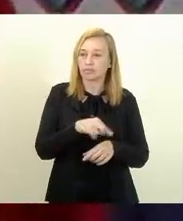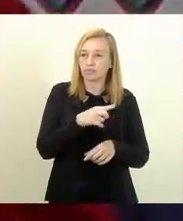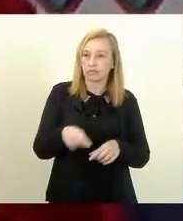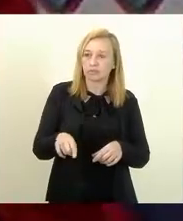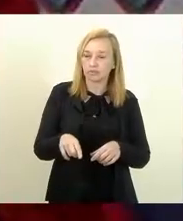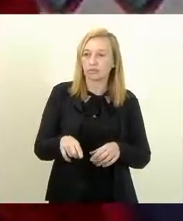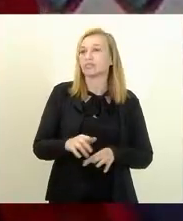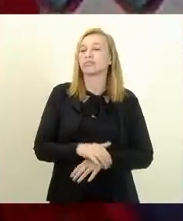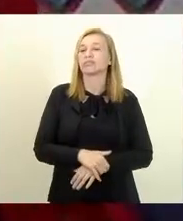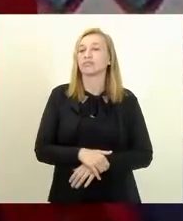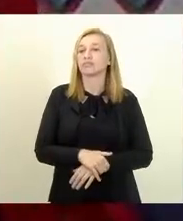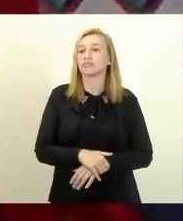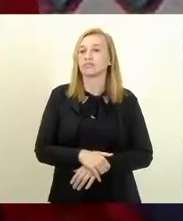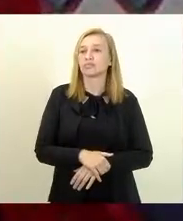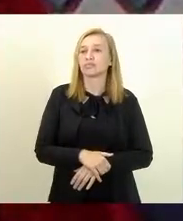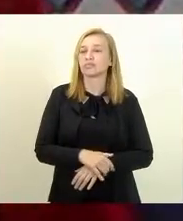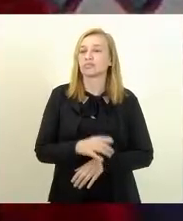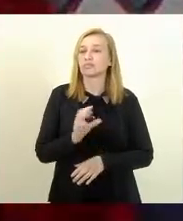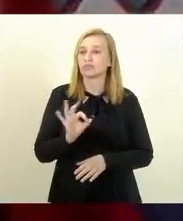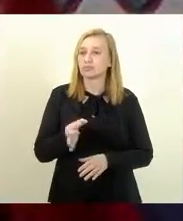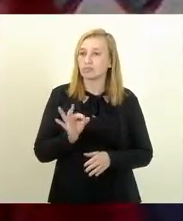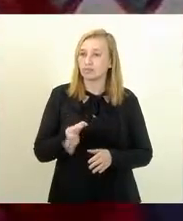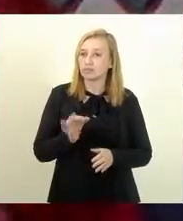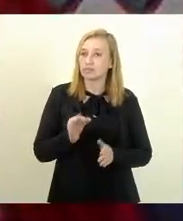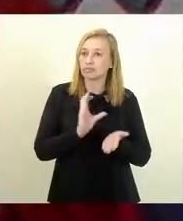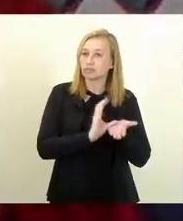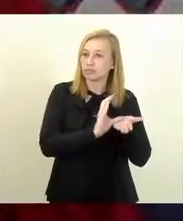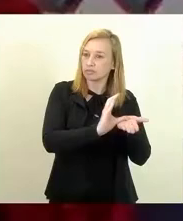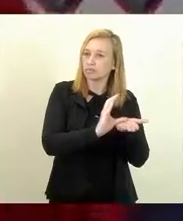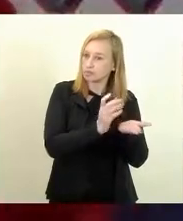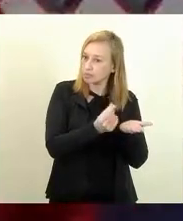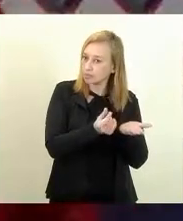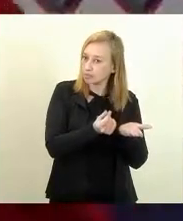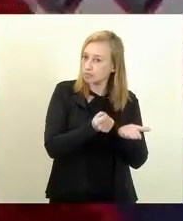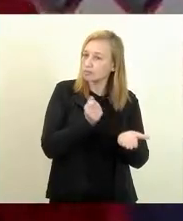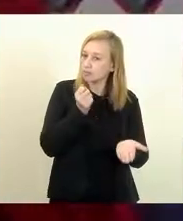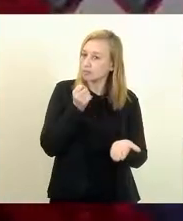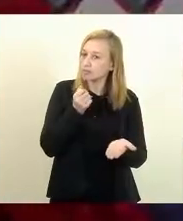mecanismos para garantir que o orçamento, para garantir o cumprimento